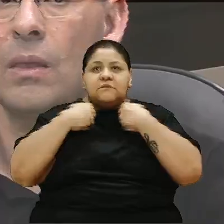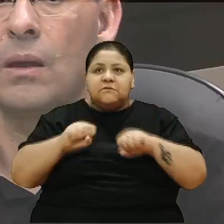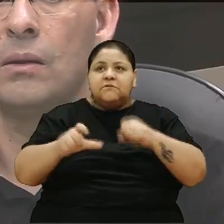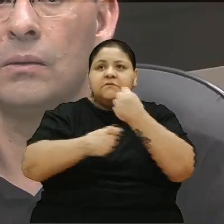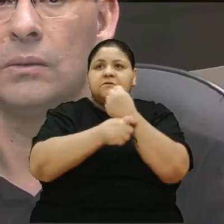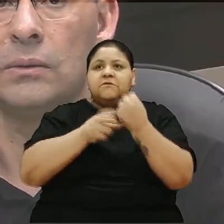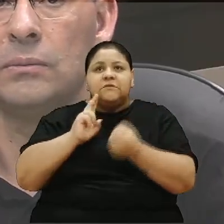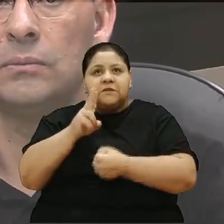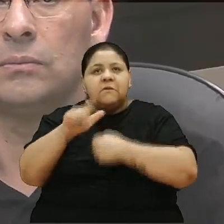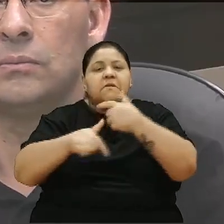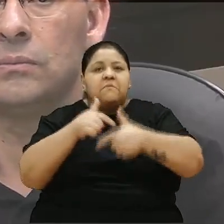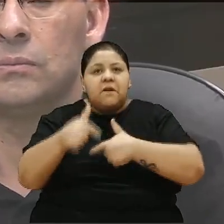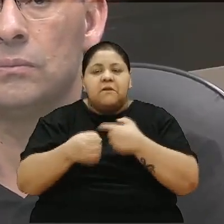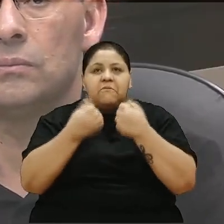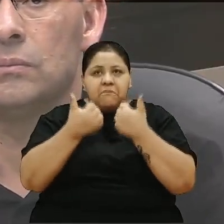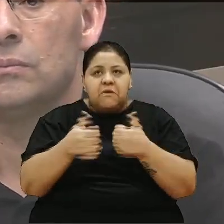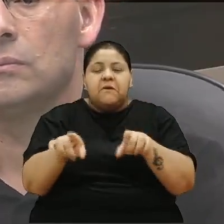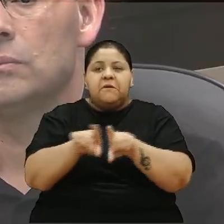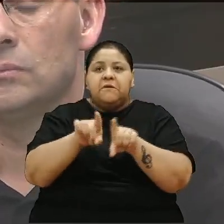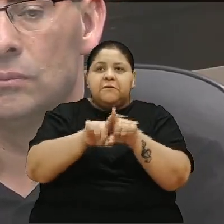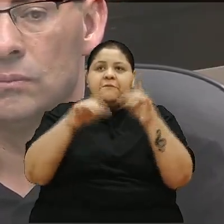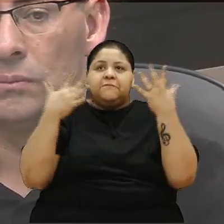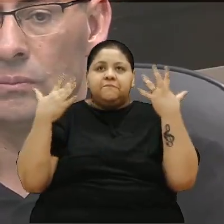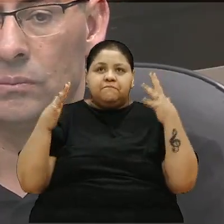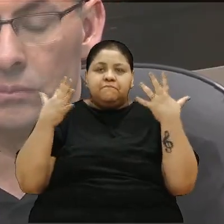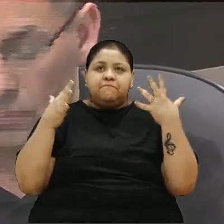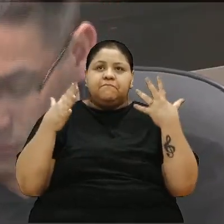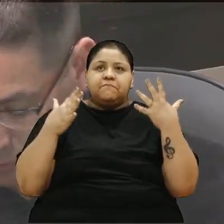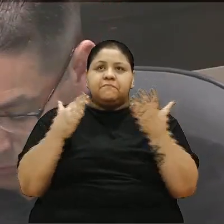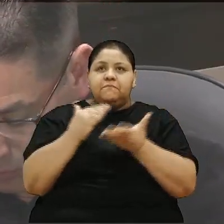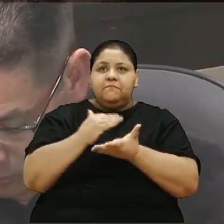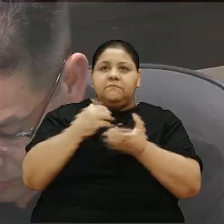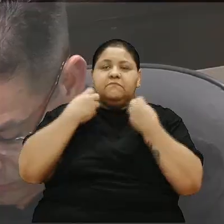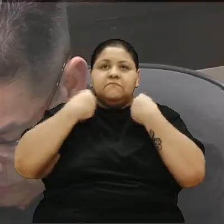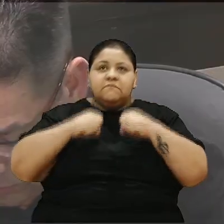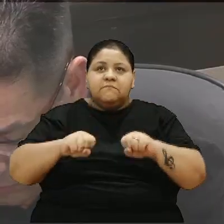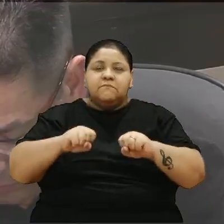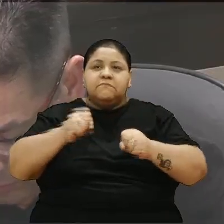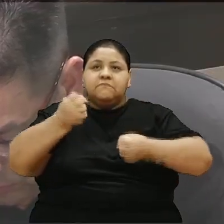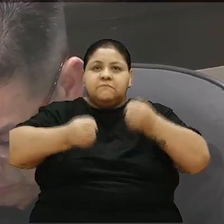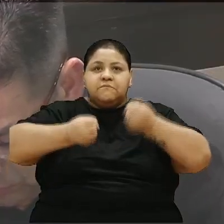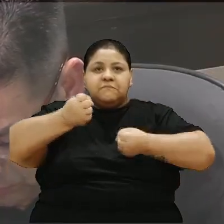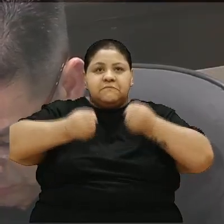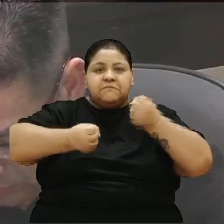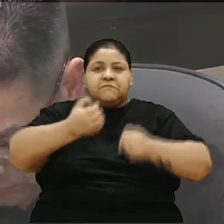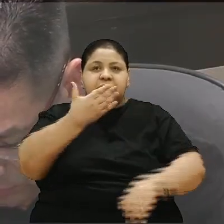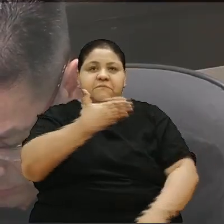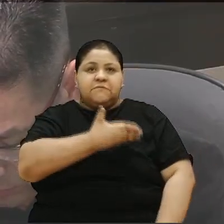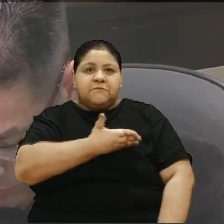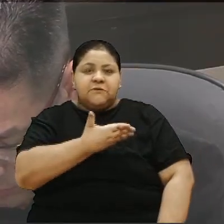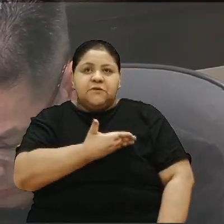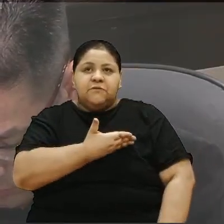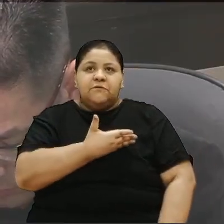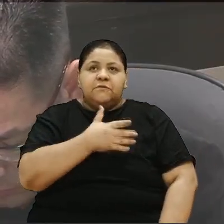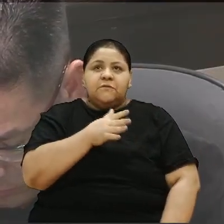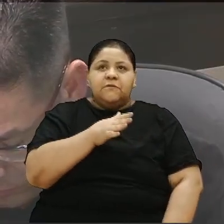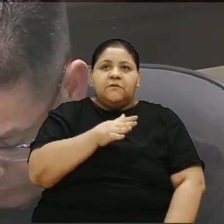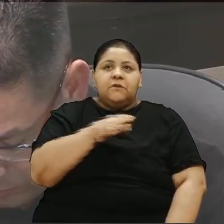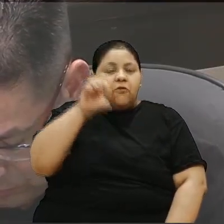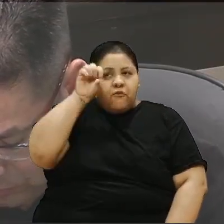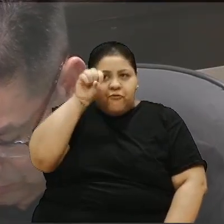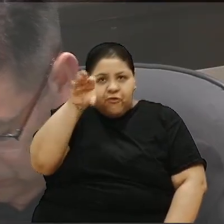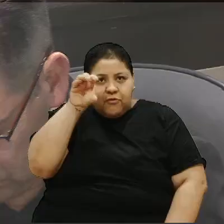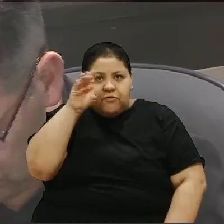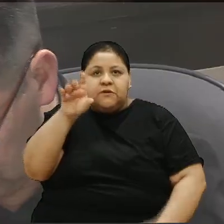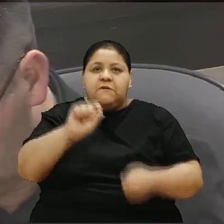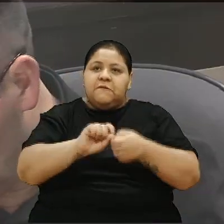se destacando aí. Também parabenizar aqui a Secretaria de Trânsito também, meus grandes amigos lá, o Fiuza também faz um